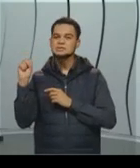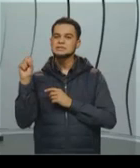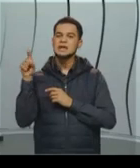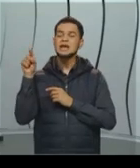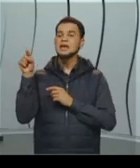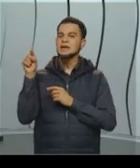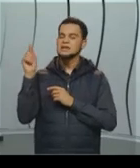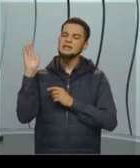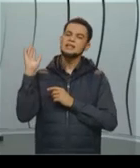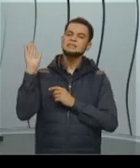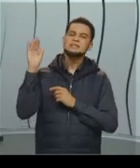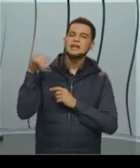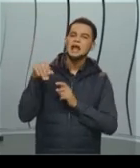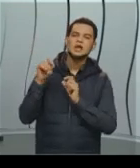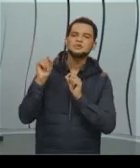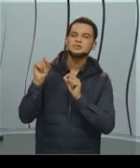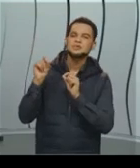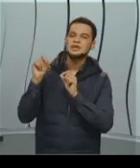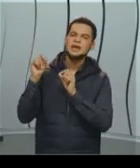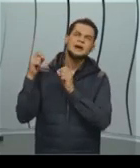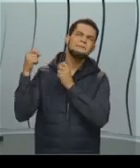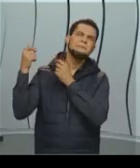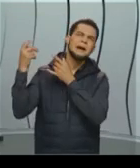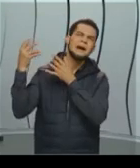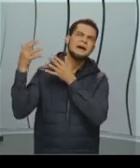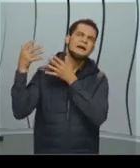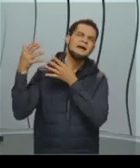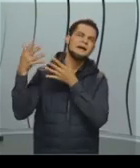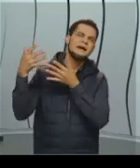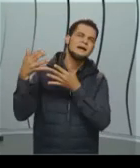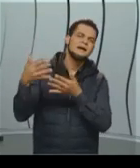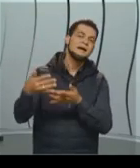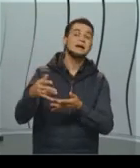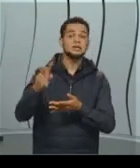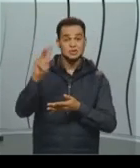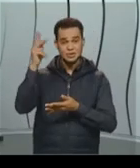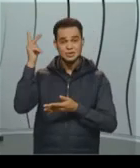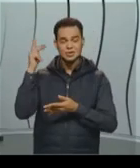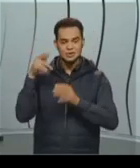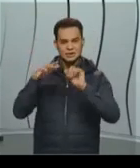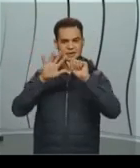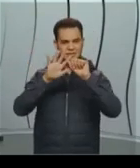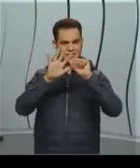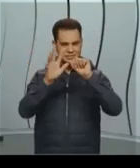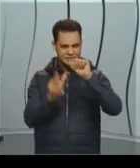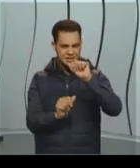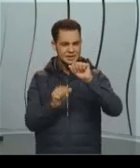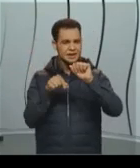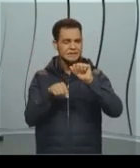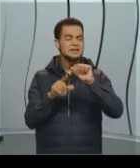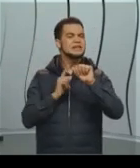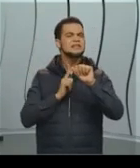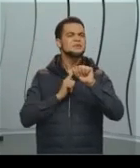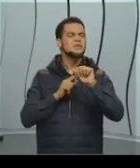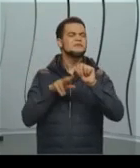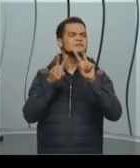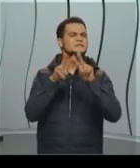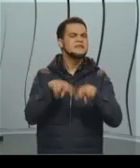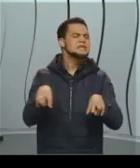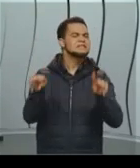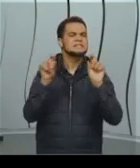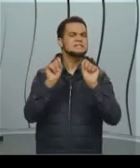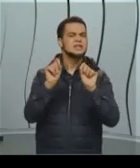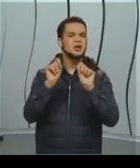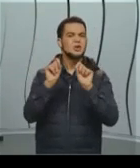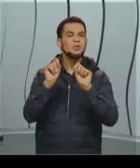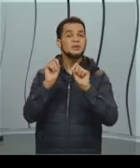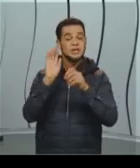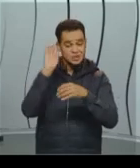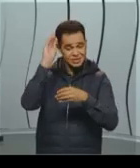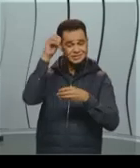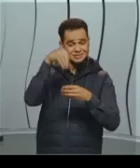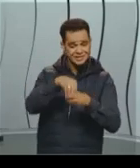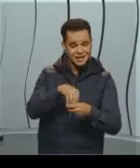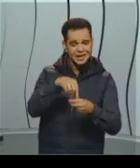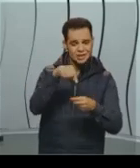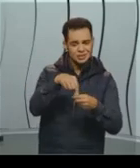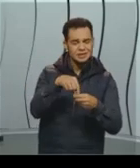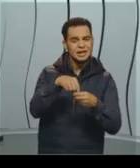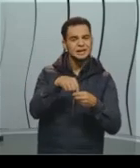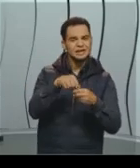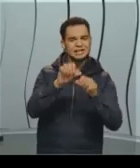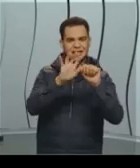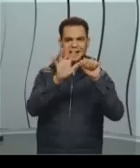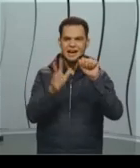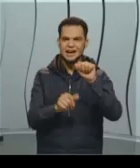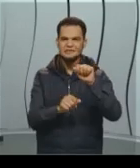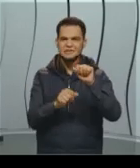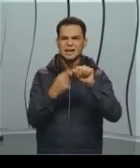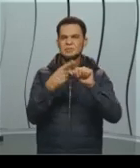muito rico para que possamos conhecer a história da África de uma visão, né, que seja de dentro da própria África, ou seja, porque durante